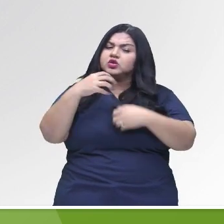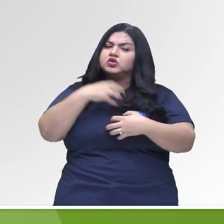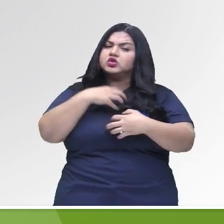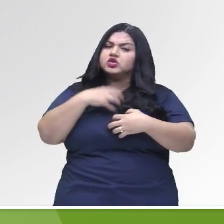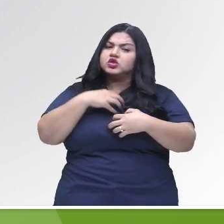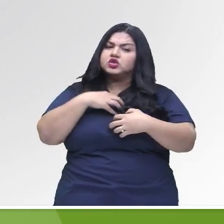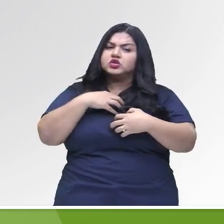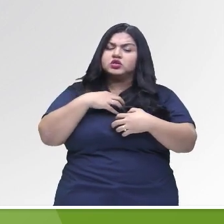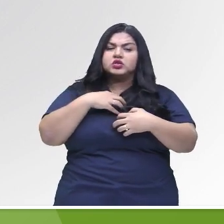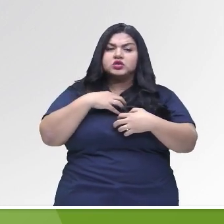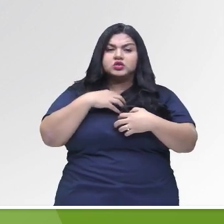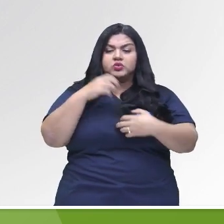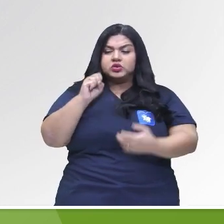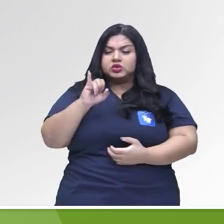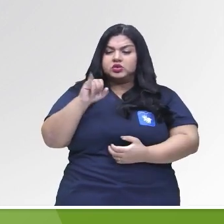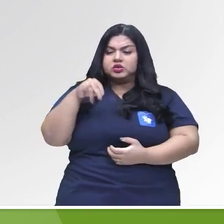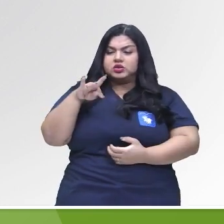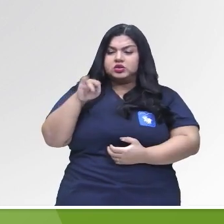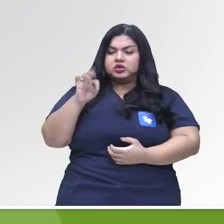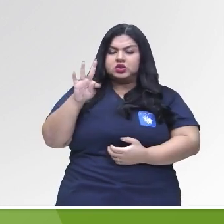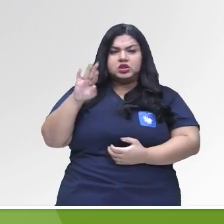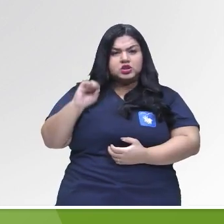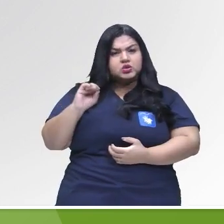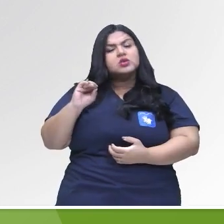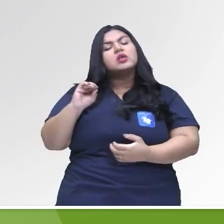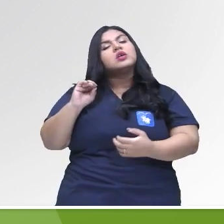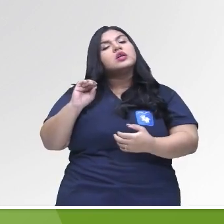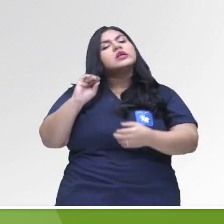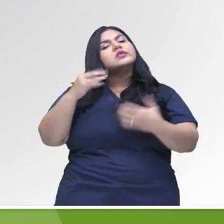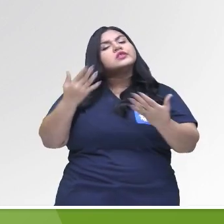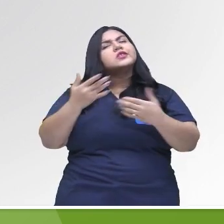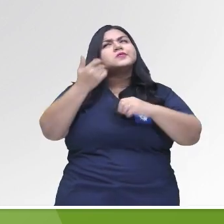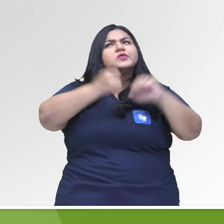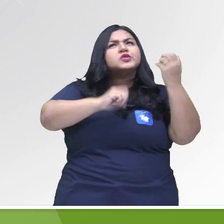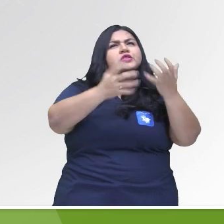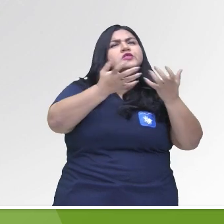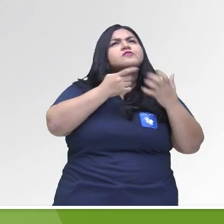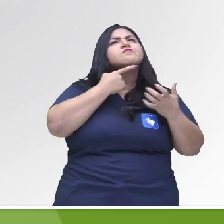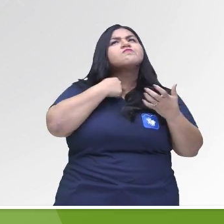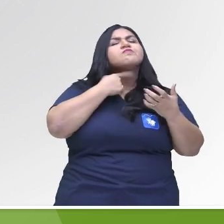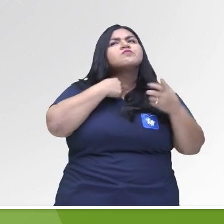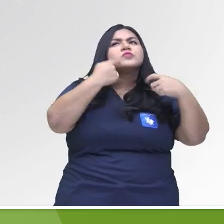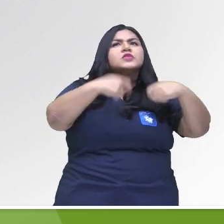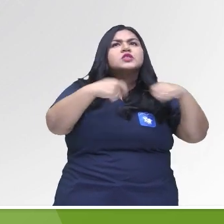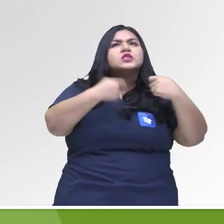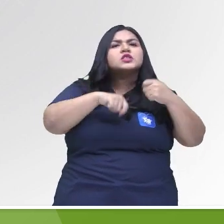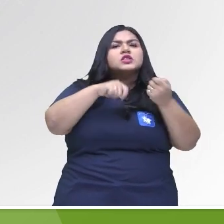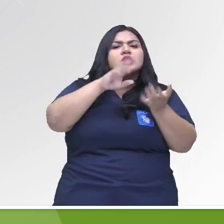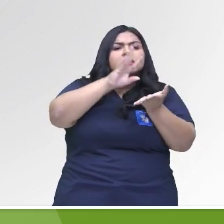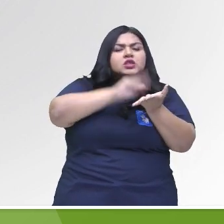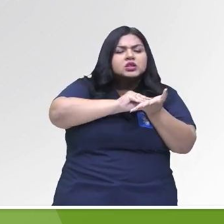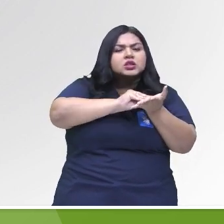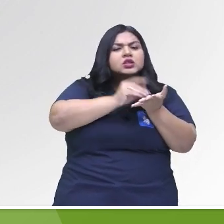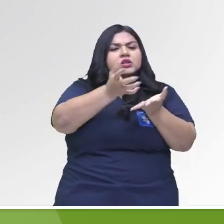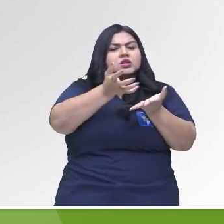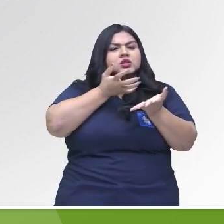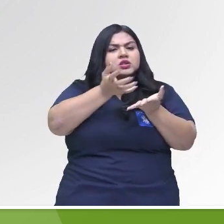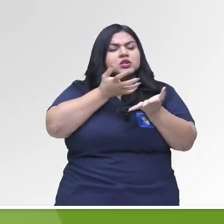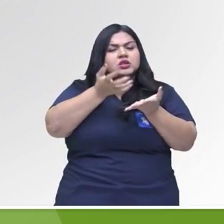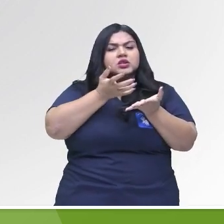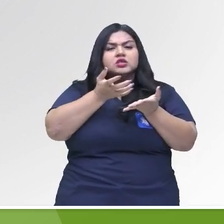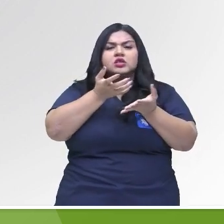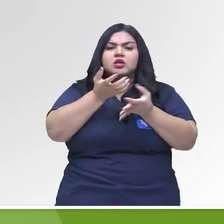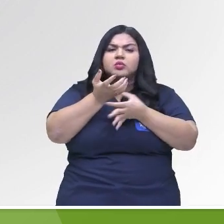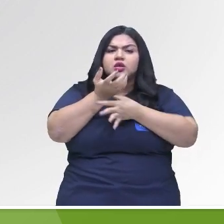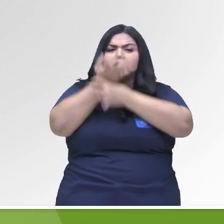em laboratório. Então, digamos, né, que a indústria deseja encontrar, precisa de um polímero que seja mais resistente